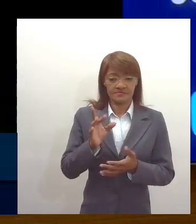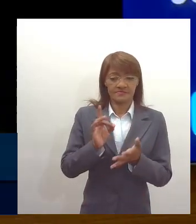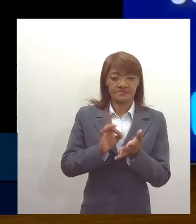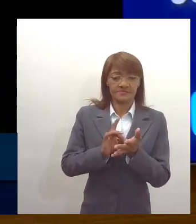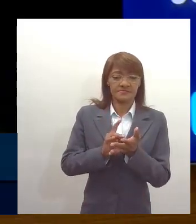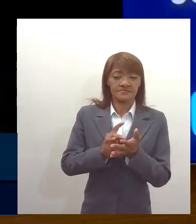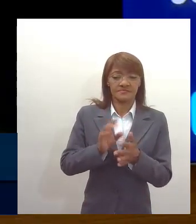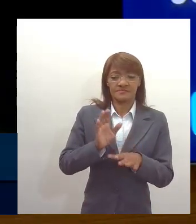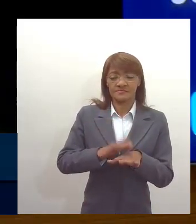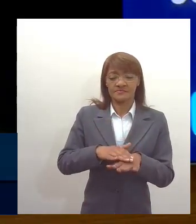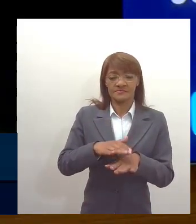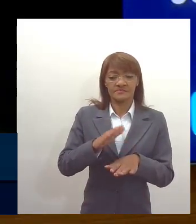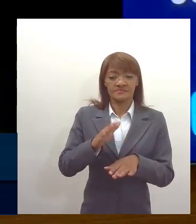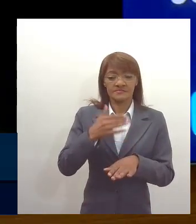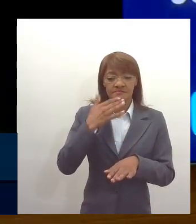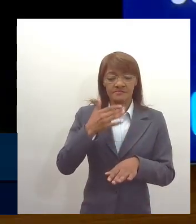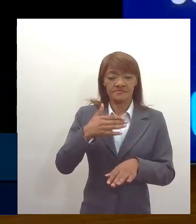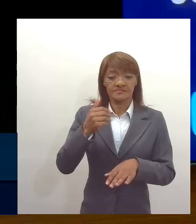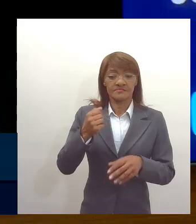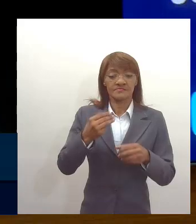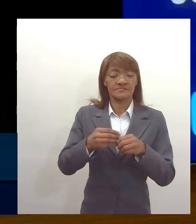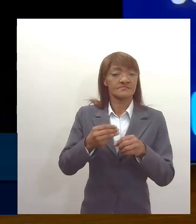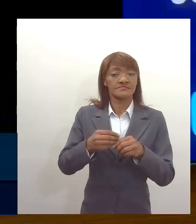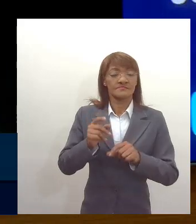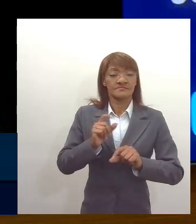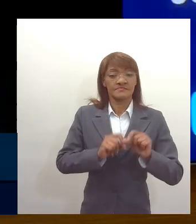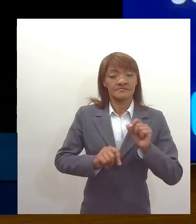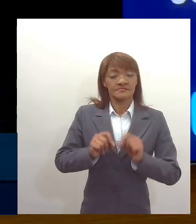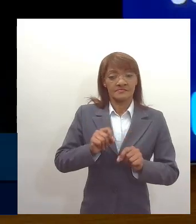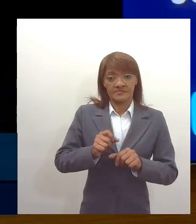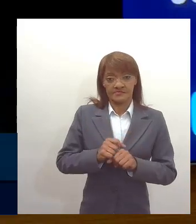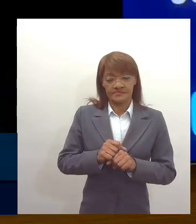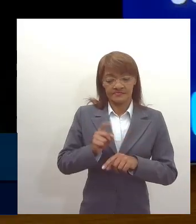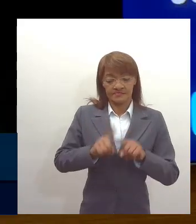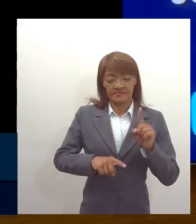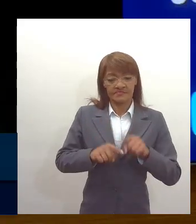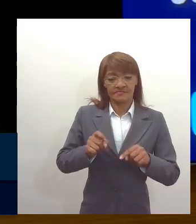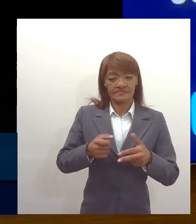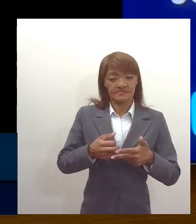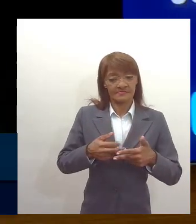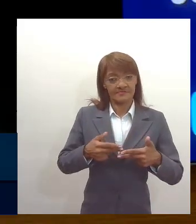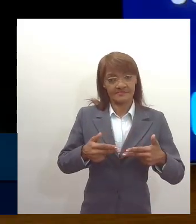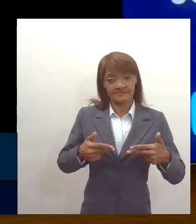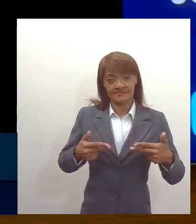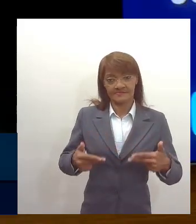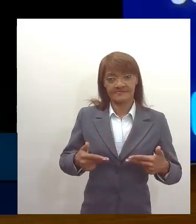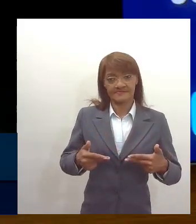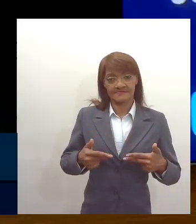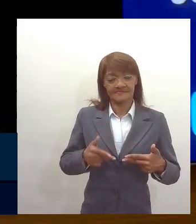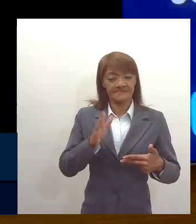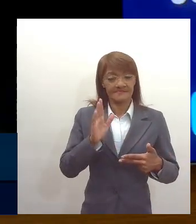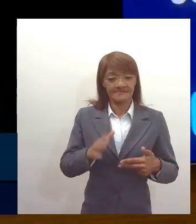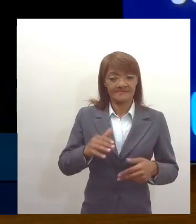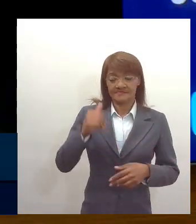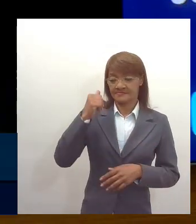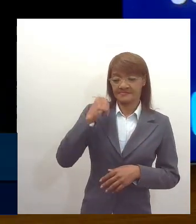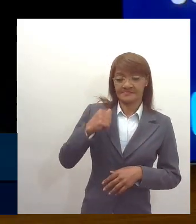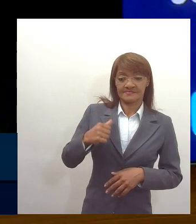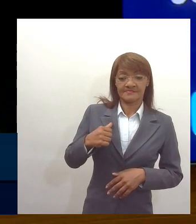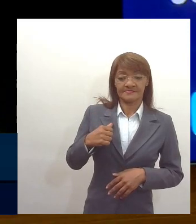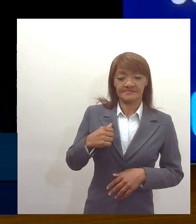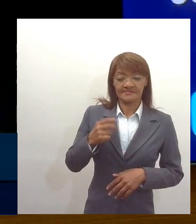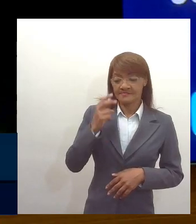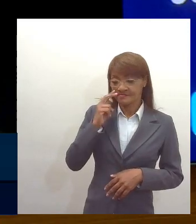são esses materiais, dessas bolsas. Olha que cesto lindo, Carminha, que é lá